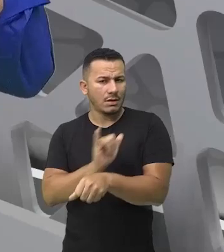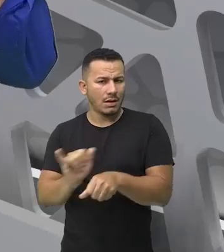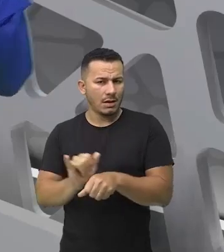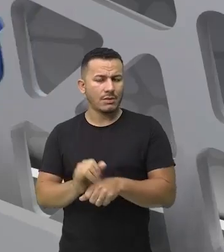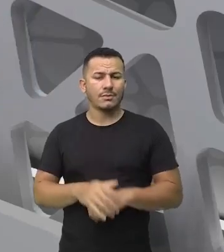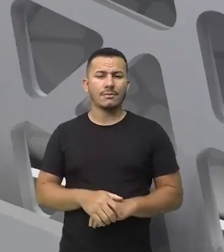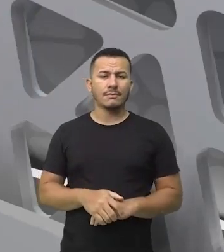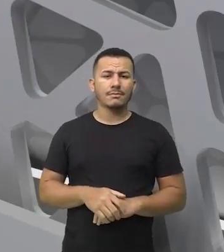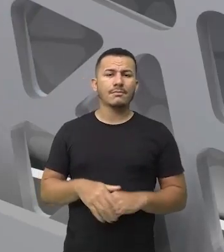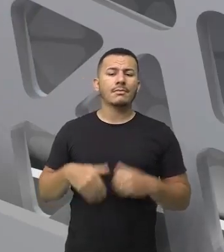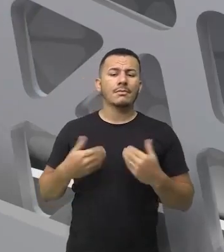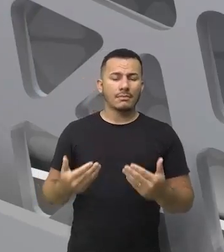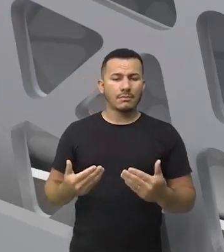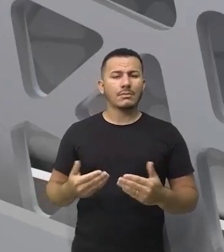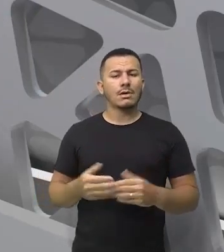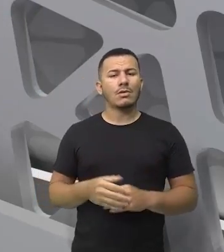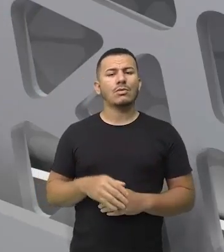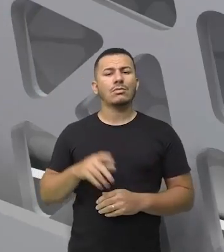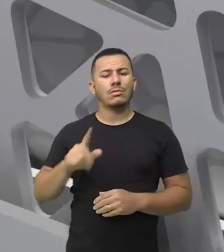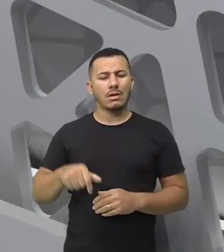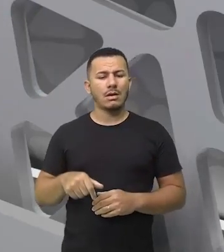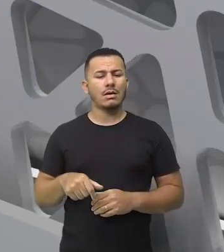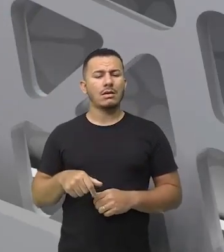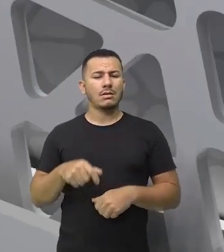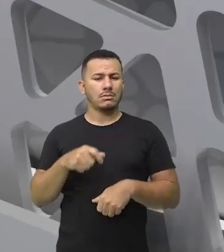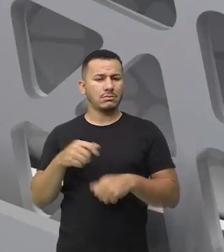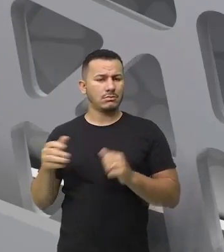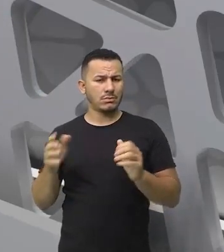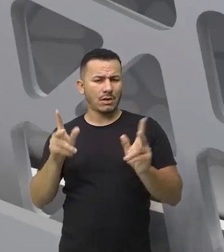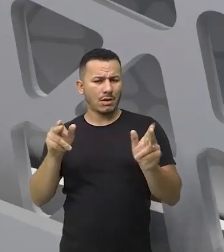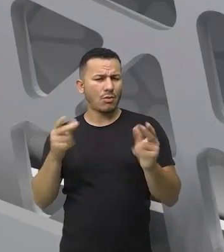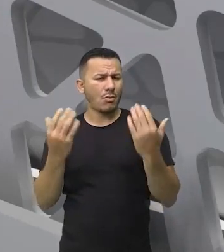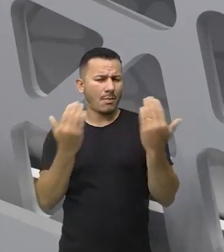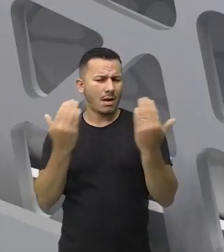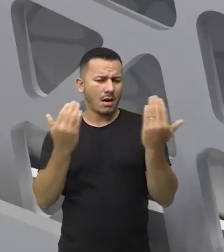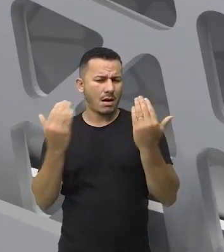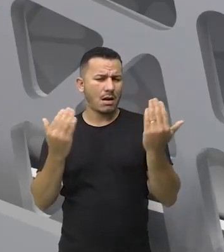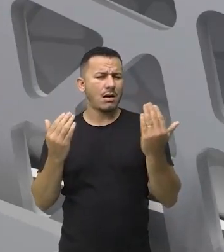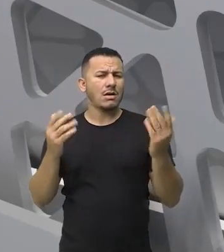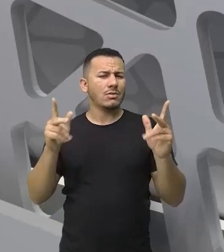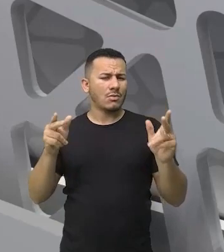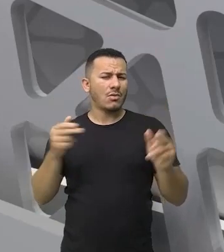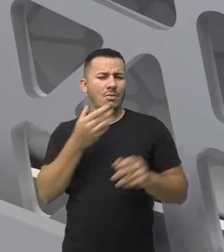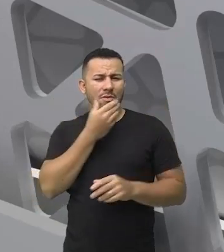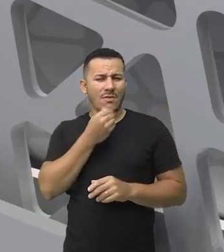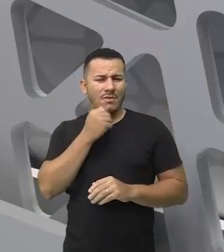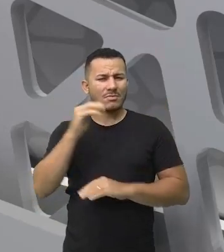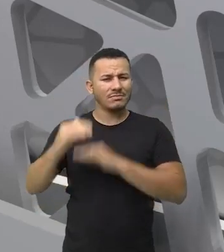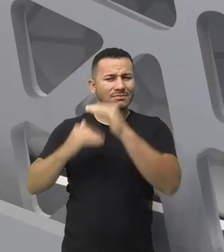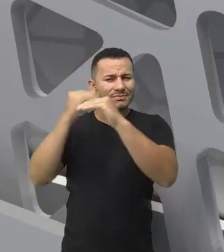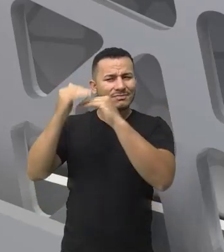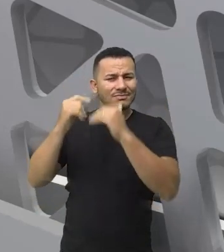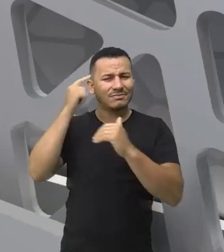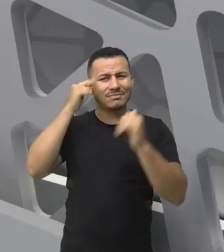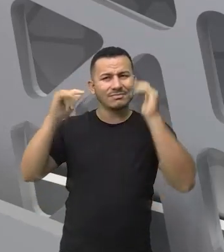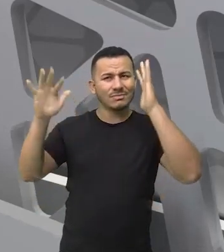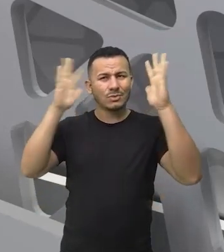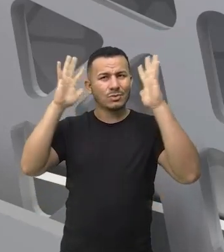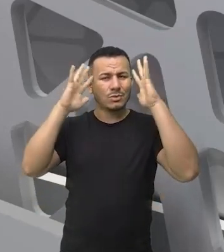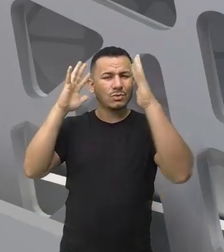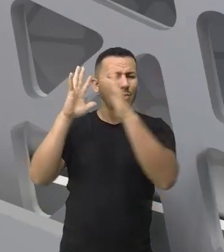A maneira mais rápida que o homem, então, evoluiu, né? Então, o homem evoluiu